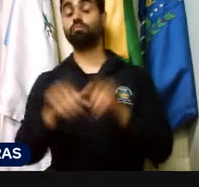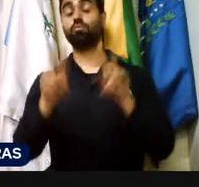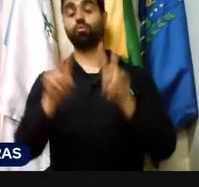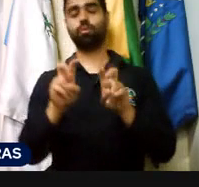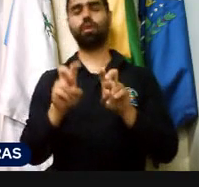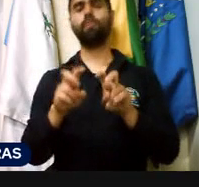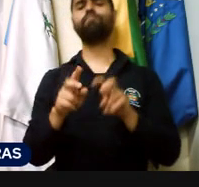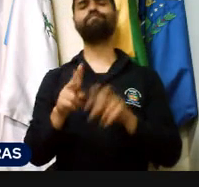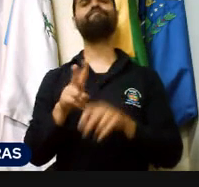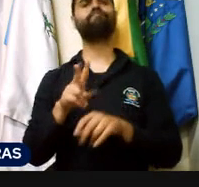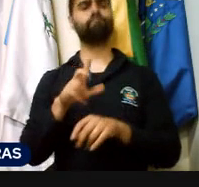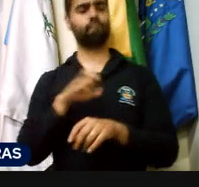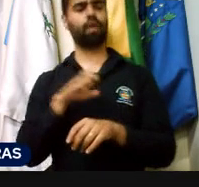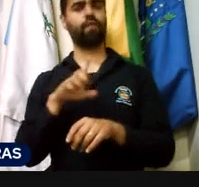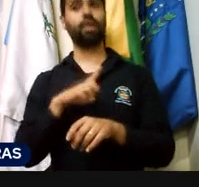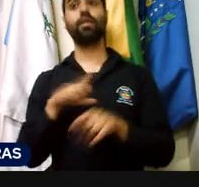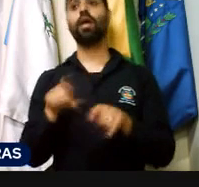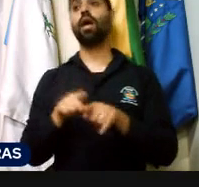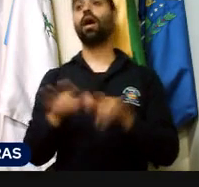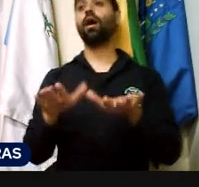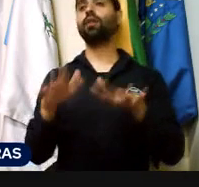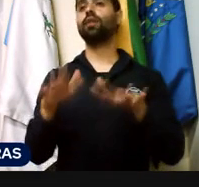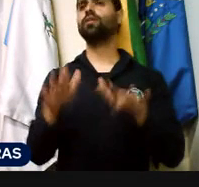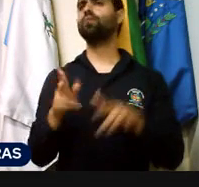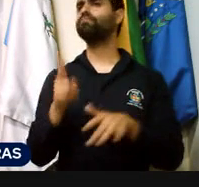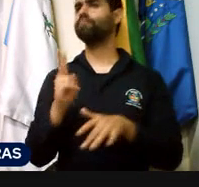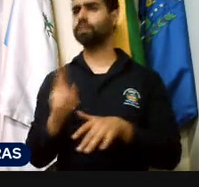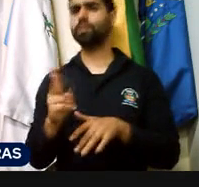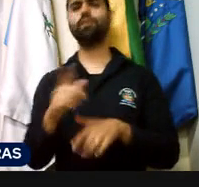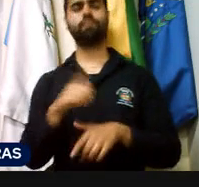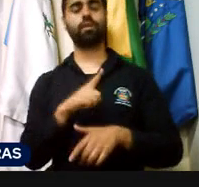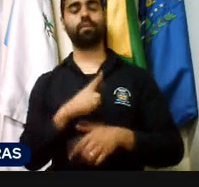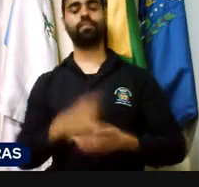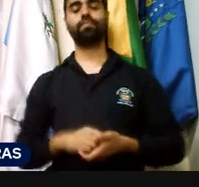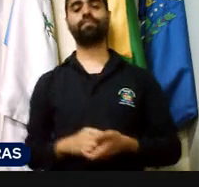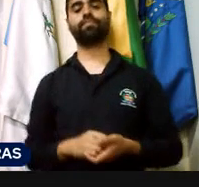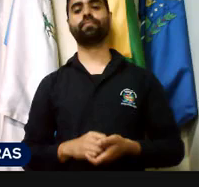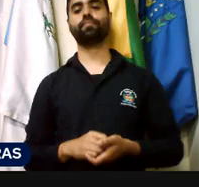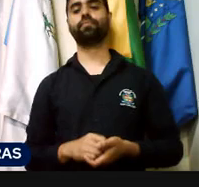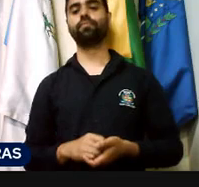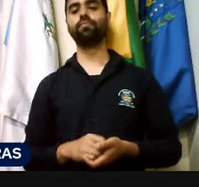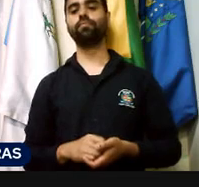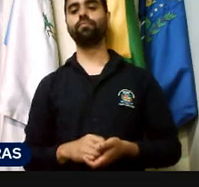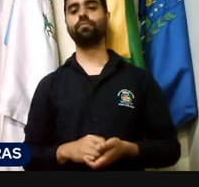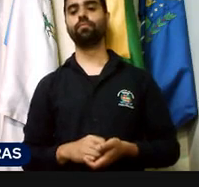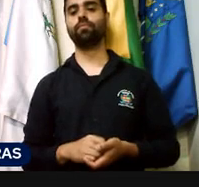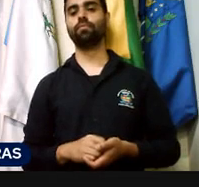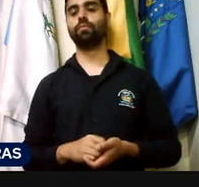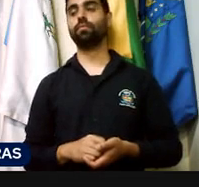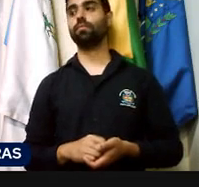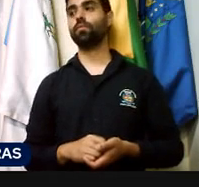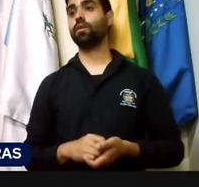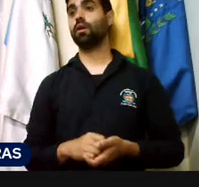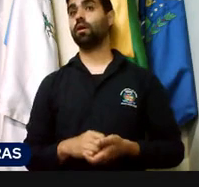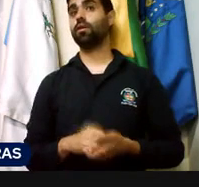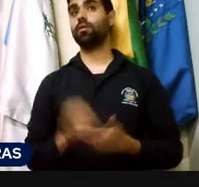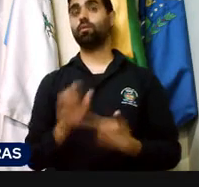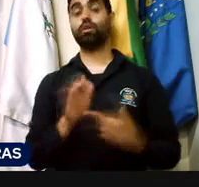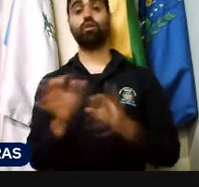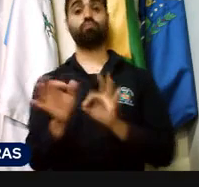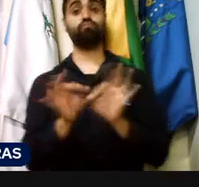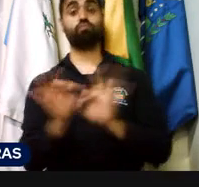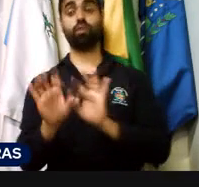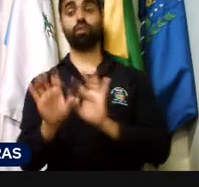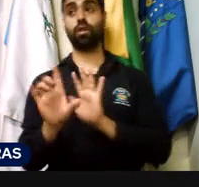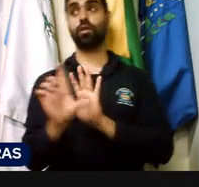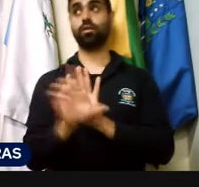Vossas Excelências e dos dignos vereadores a habitual atenção com que trata as matérias do nosso município. Ao submeter o projeto à apreciação dessa